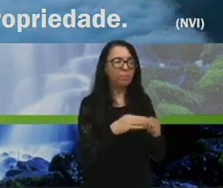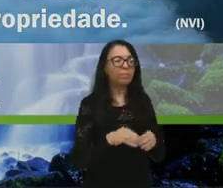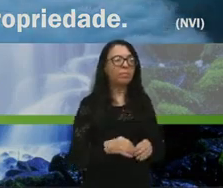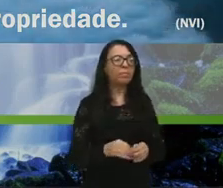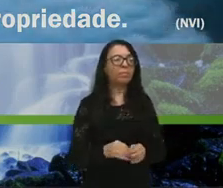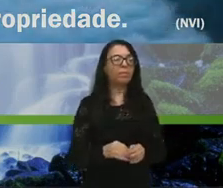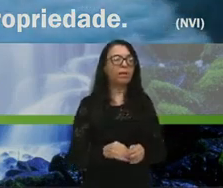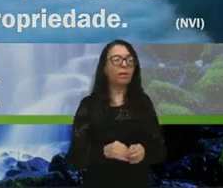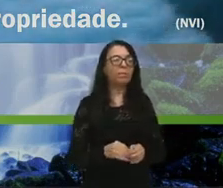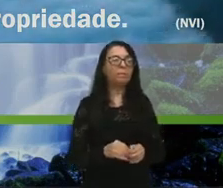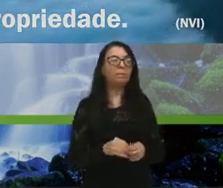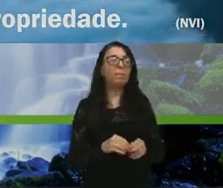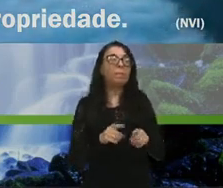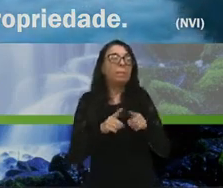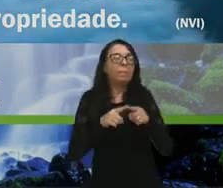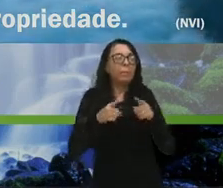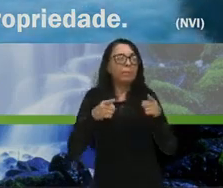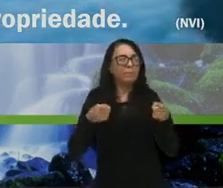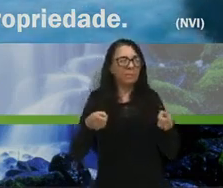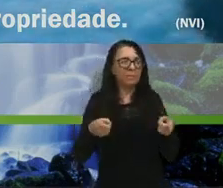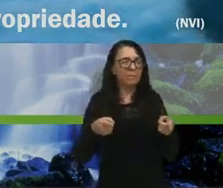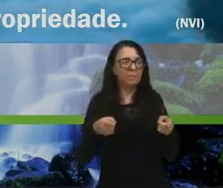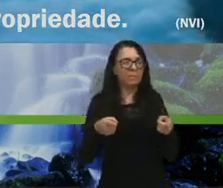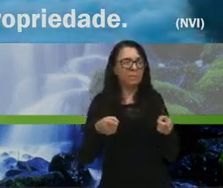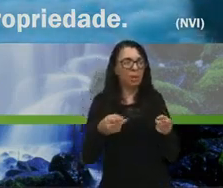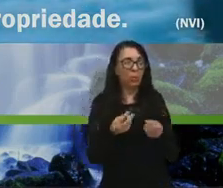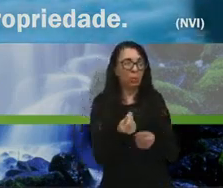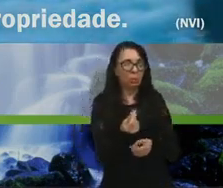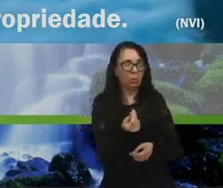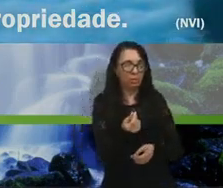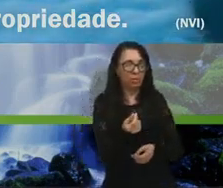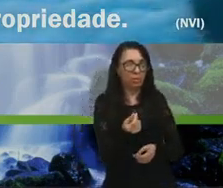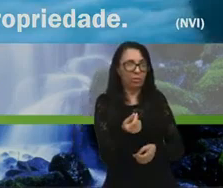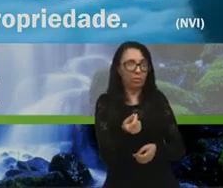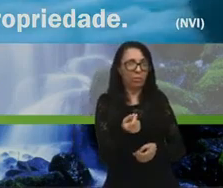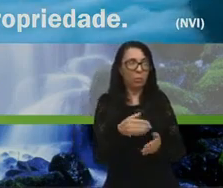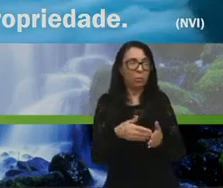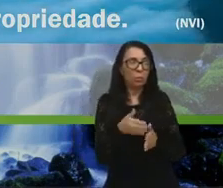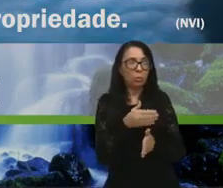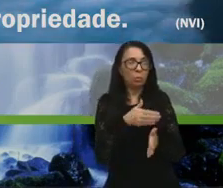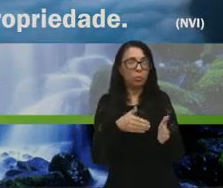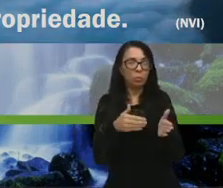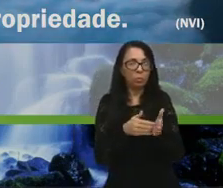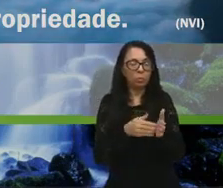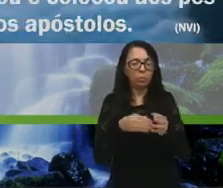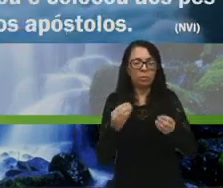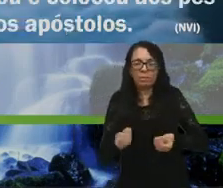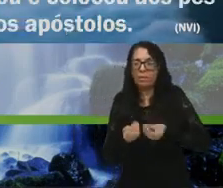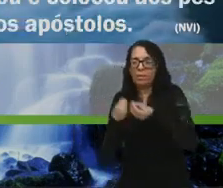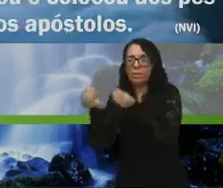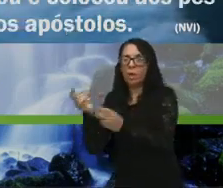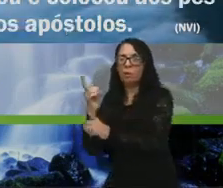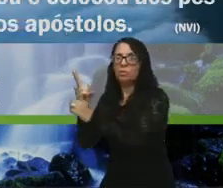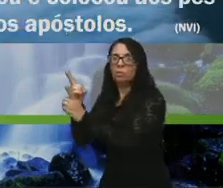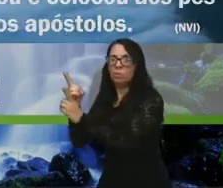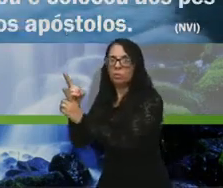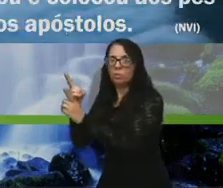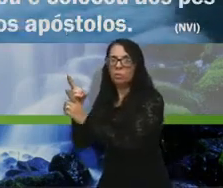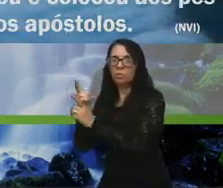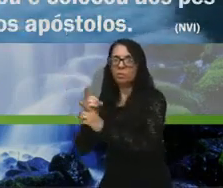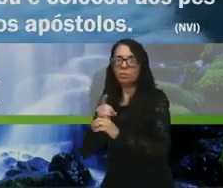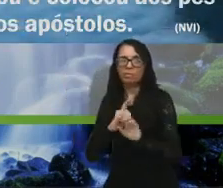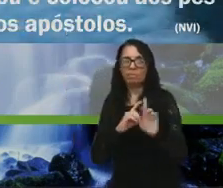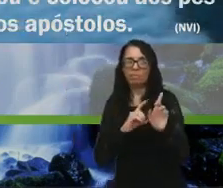então falou para Ananias: Ananias, como você permitiu que Satanás enchesse o seu coração ao